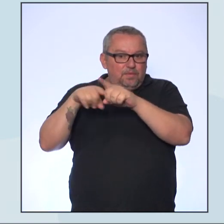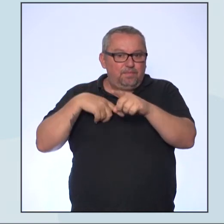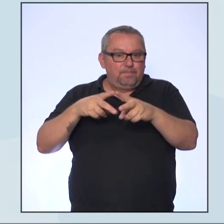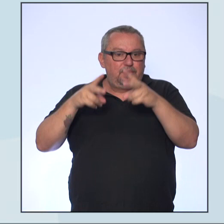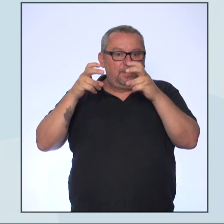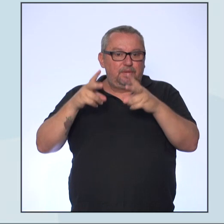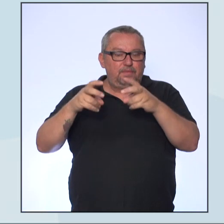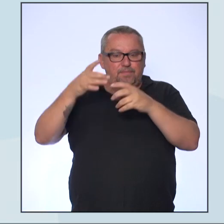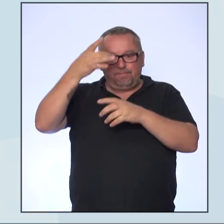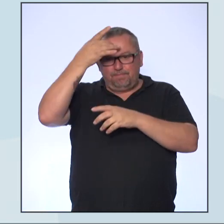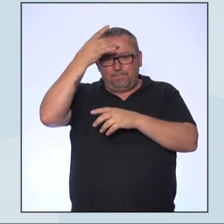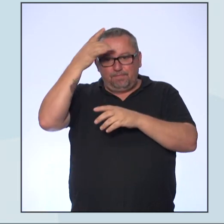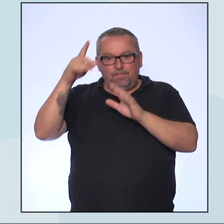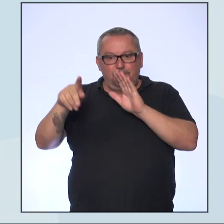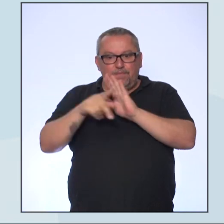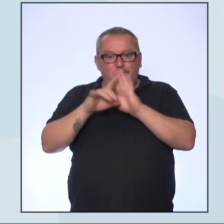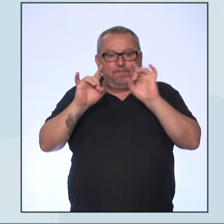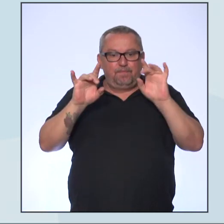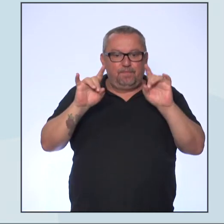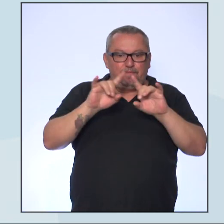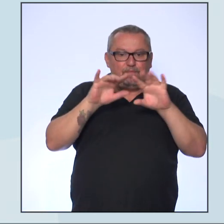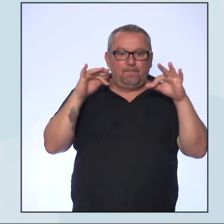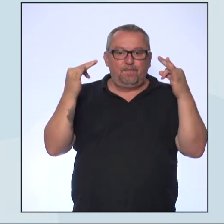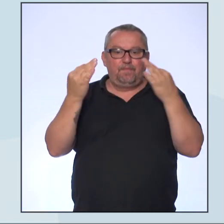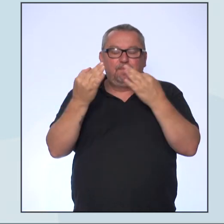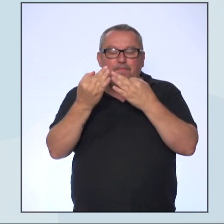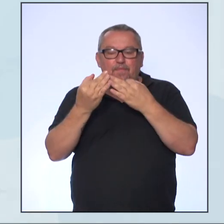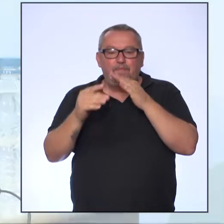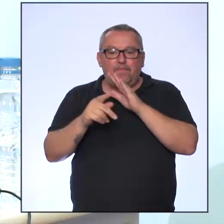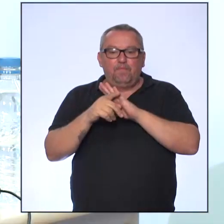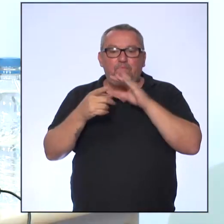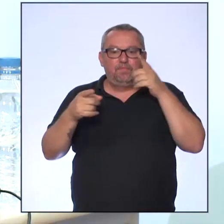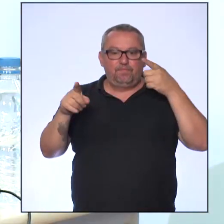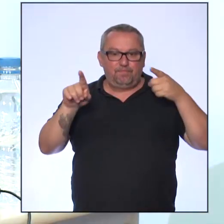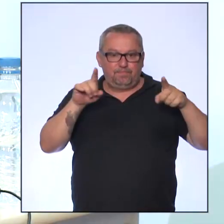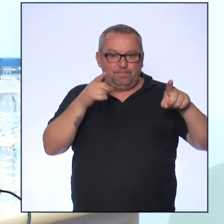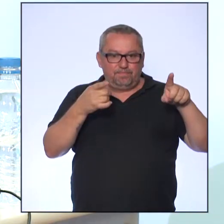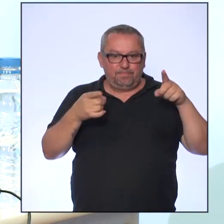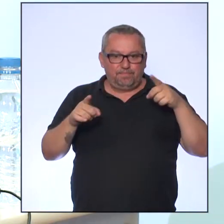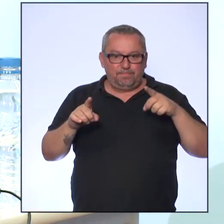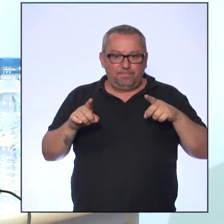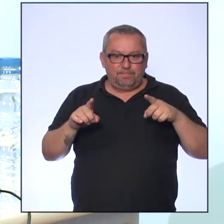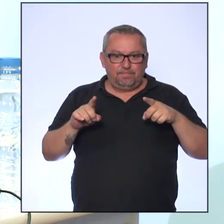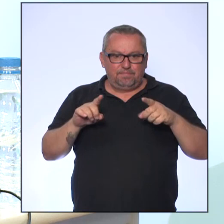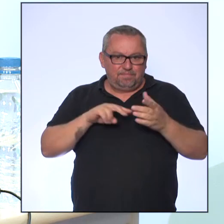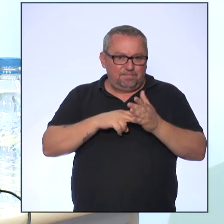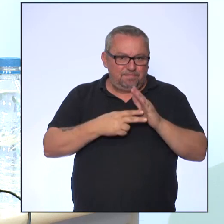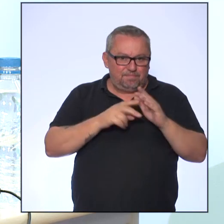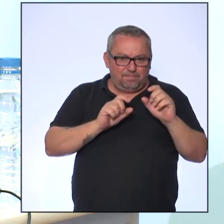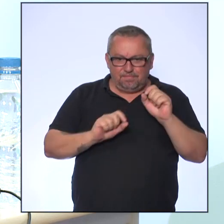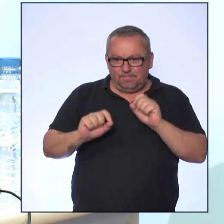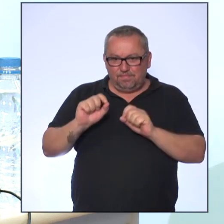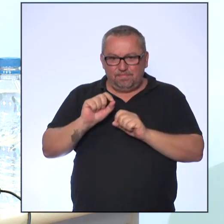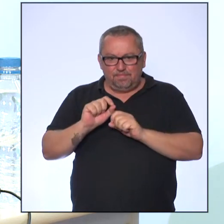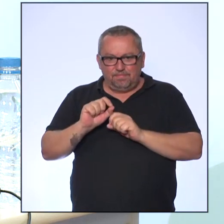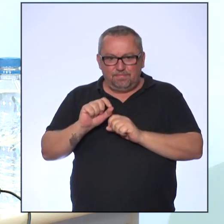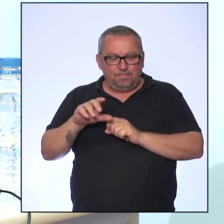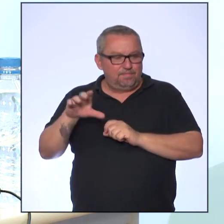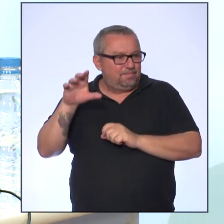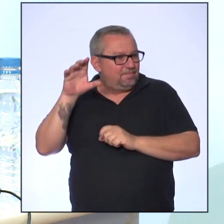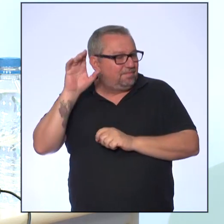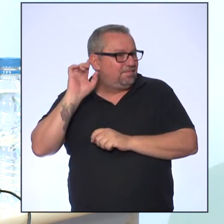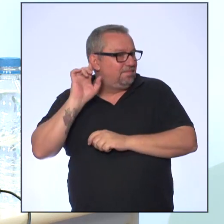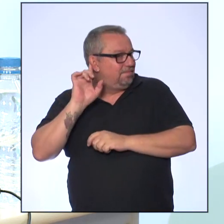perceptivos específicos e cria familiaridade com os elementos musicais. Isso aí nada mais é, pessoal, do que escutar